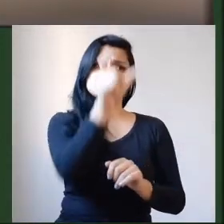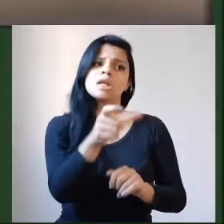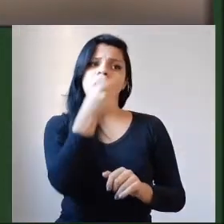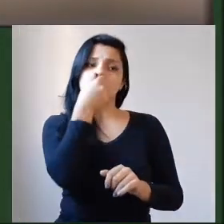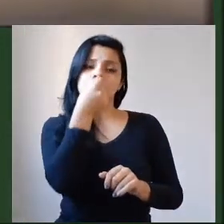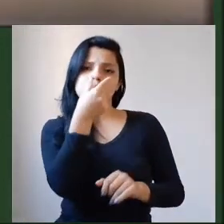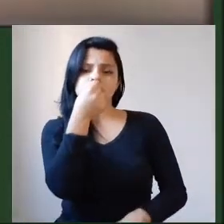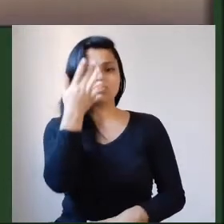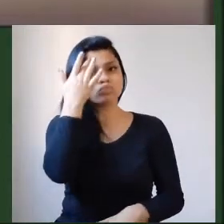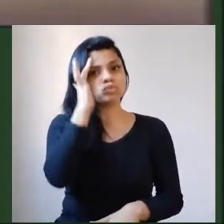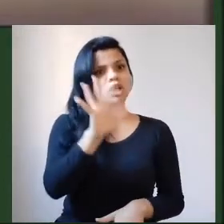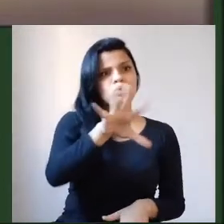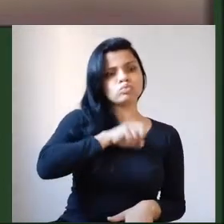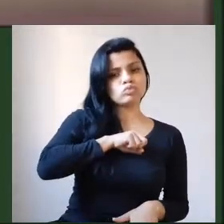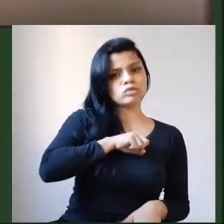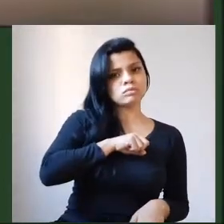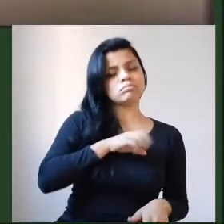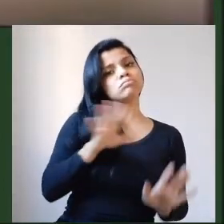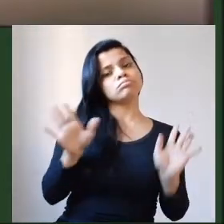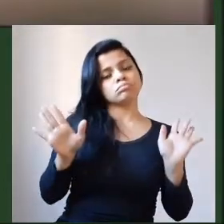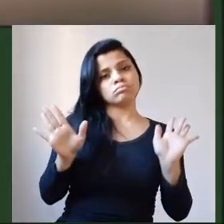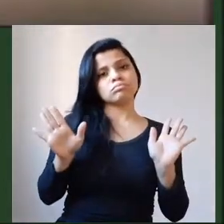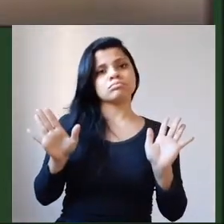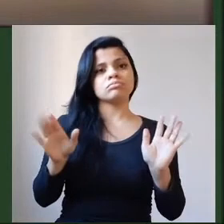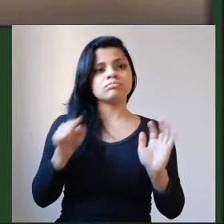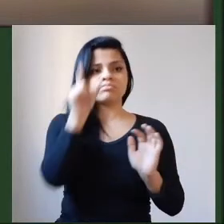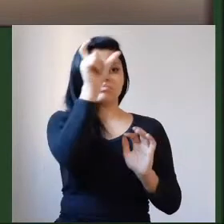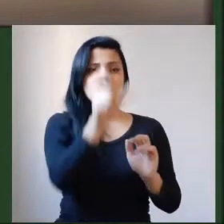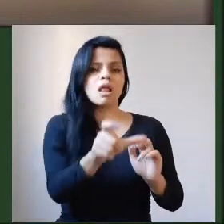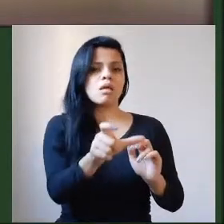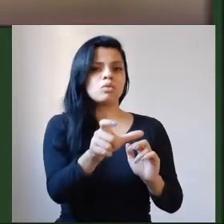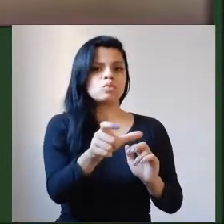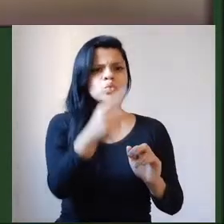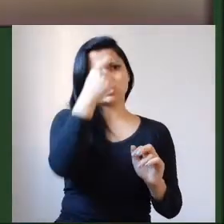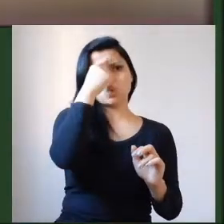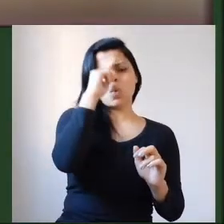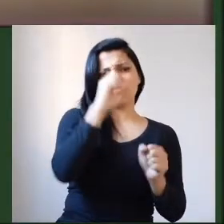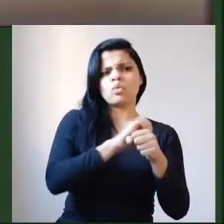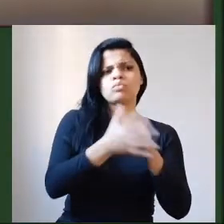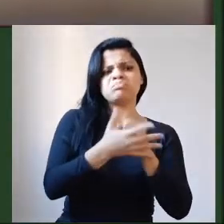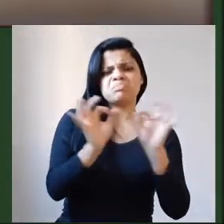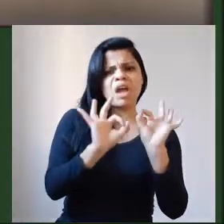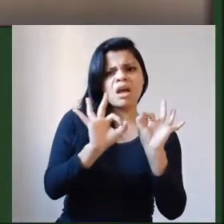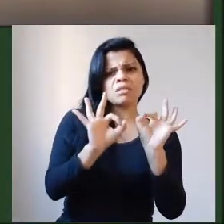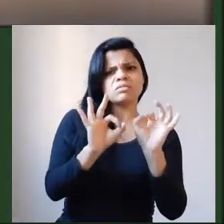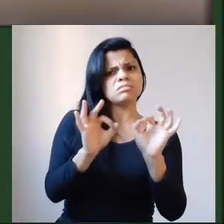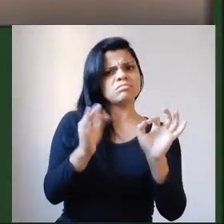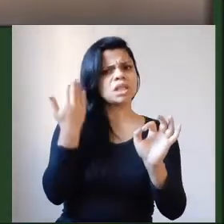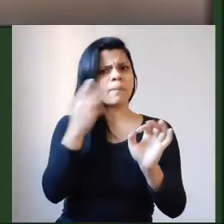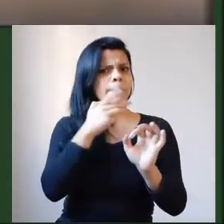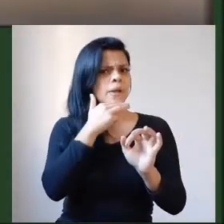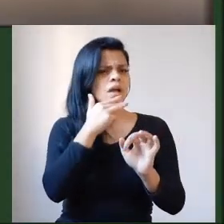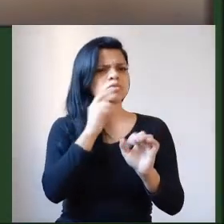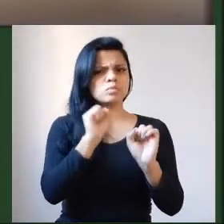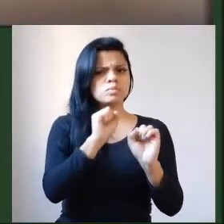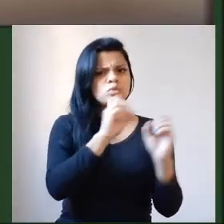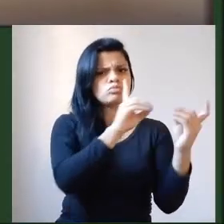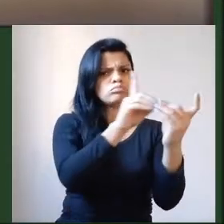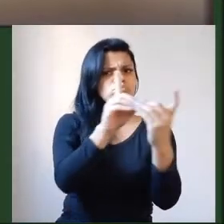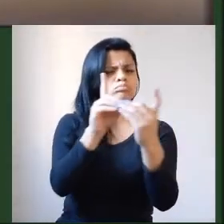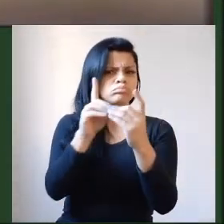valorizei tanto. Mas eu fiquei mal por um tempo, enfim. E nessa época eu senti muito medo, nessa época que eu